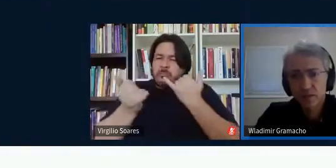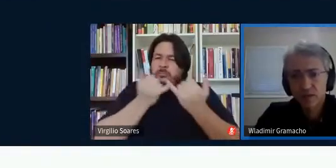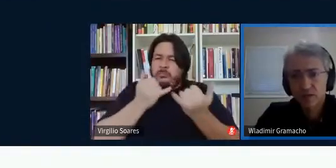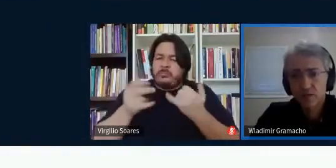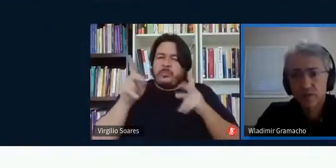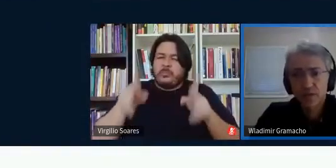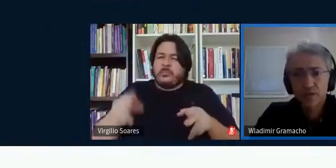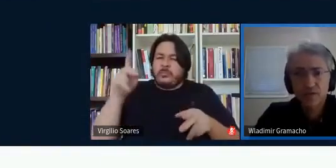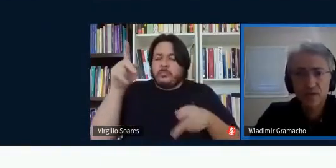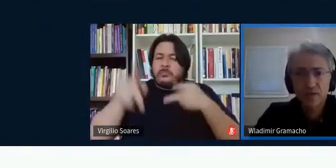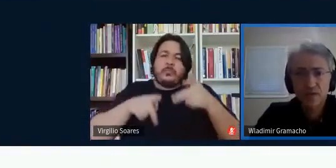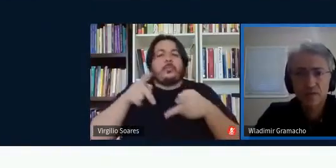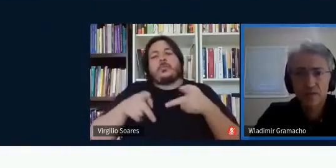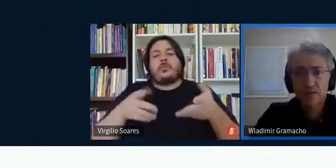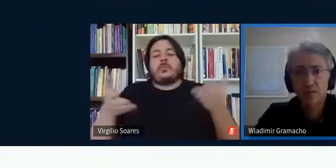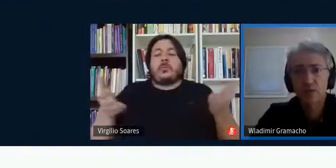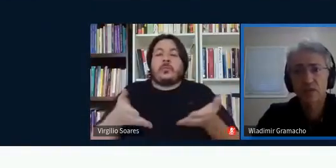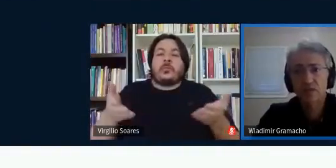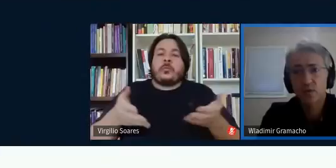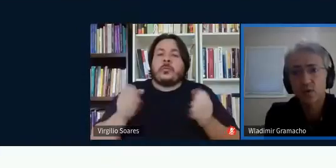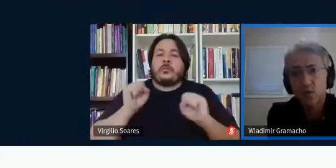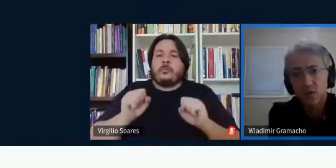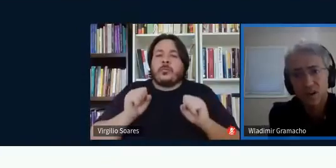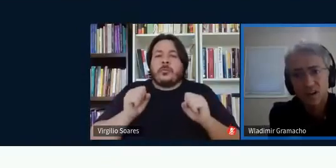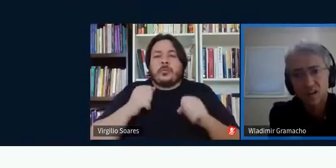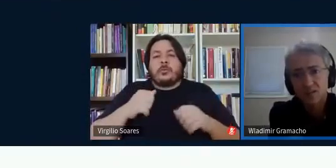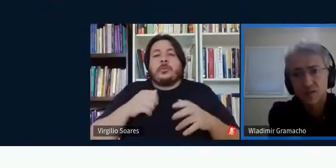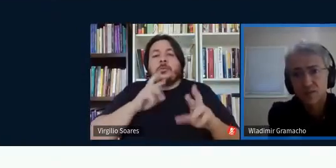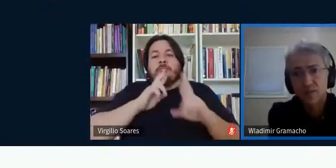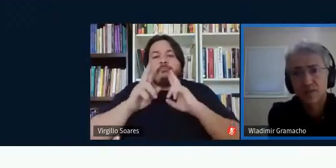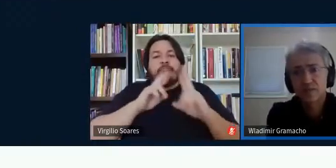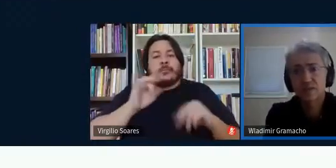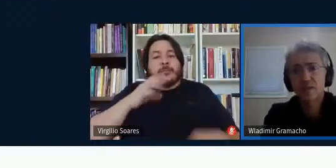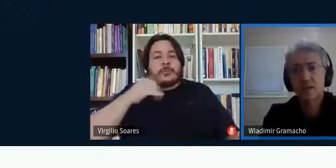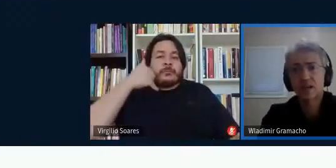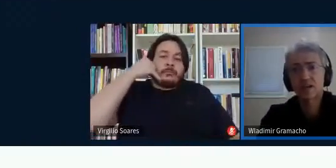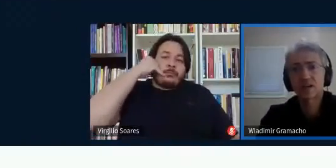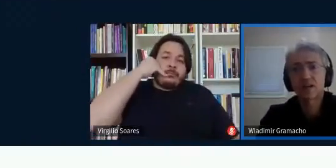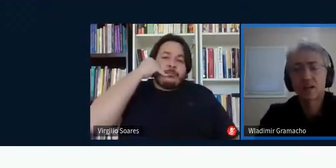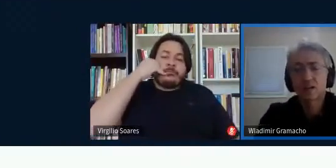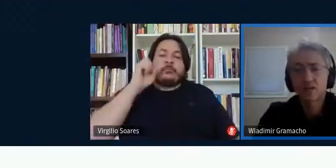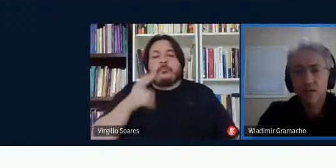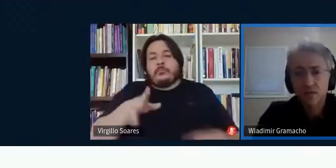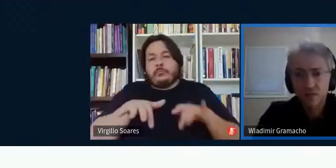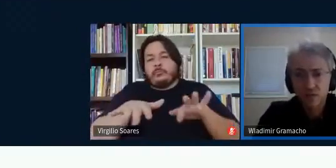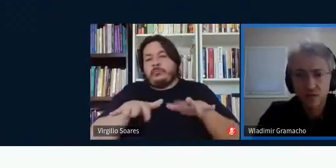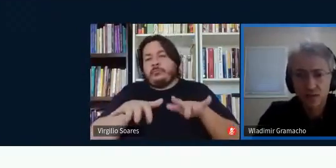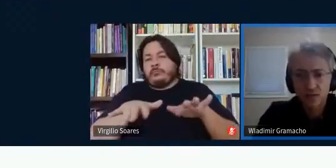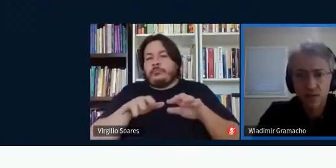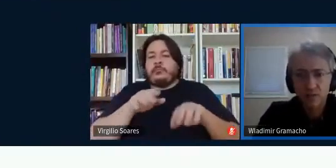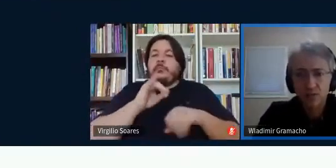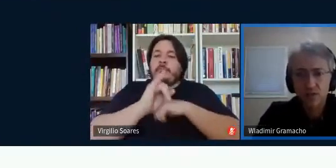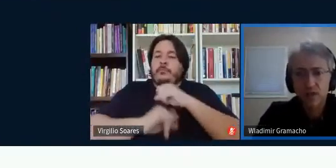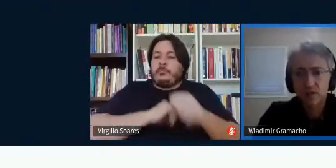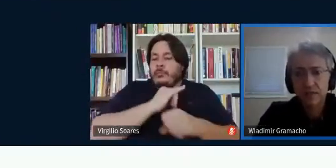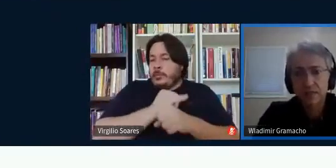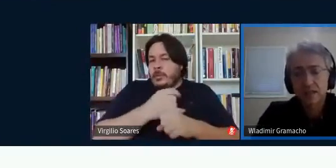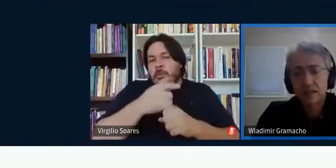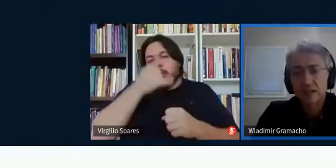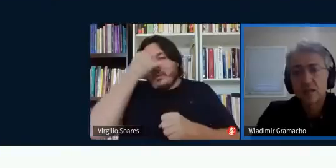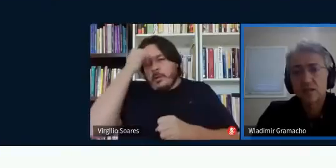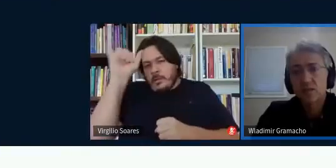nesse momento, a gente só pode fazer entrevistas por telefone ou online, a gente precisa evitar os riscos de contato